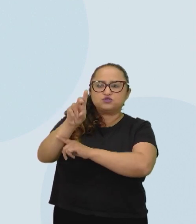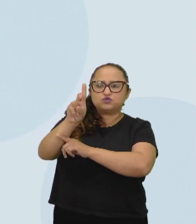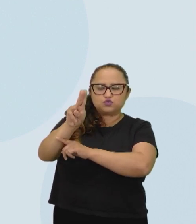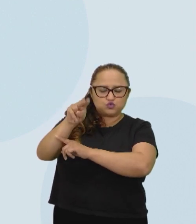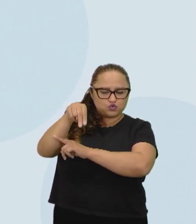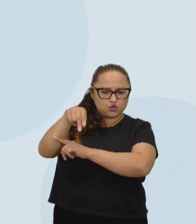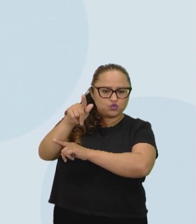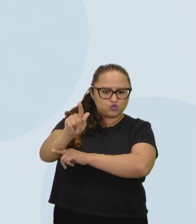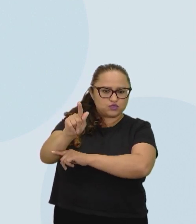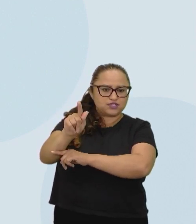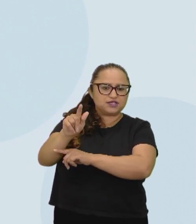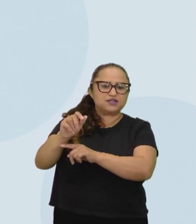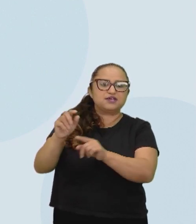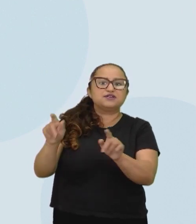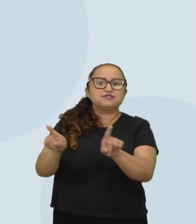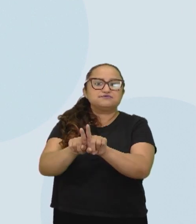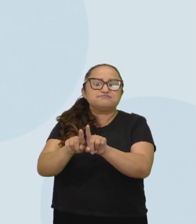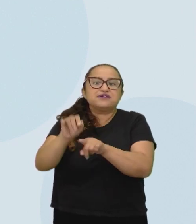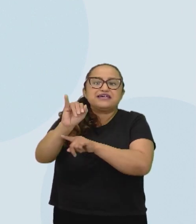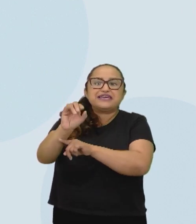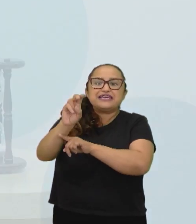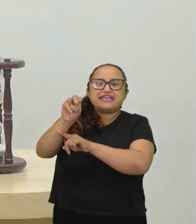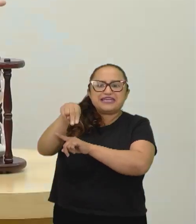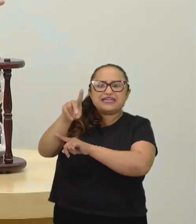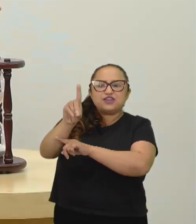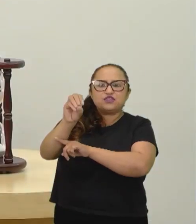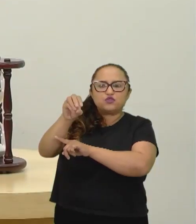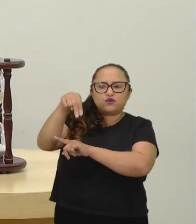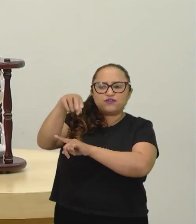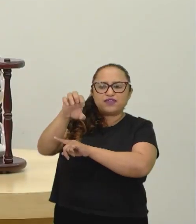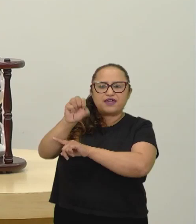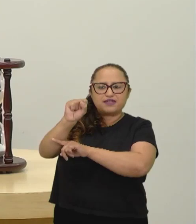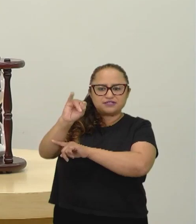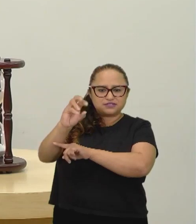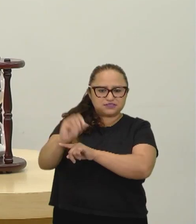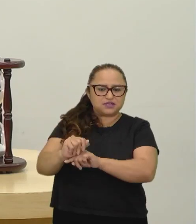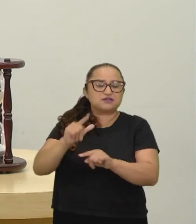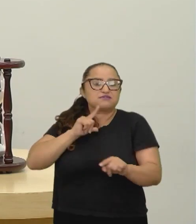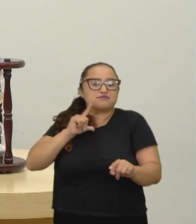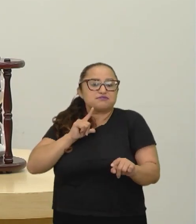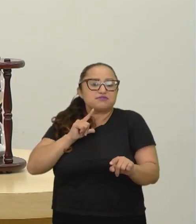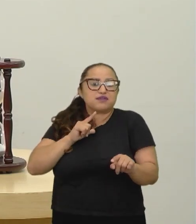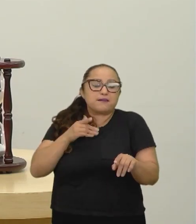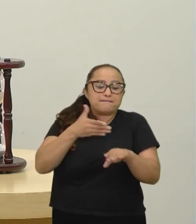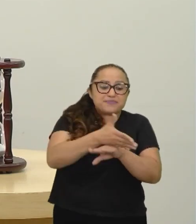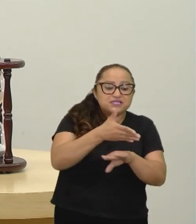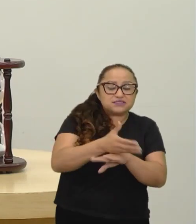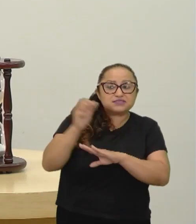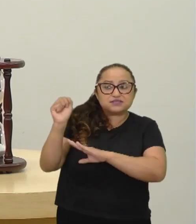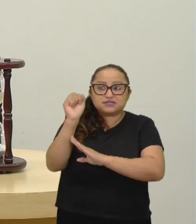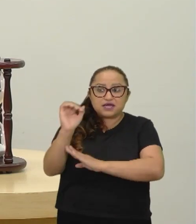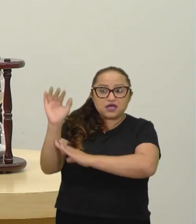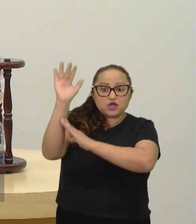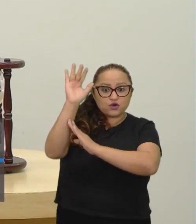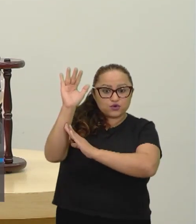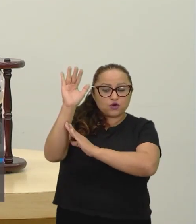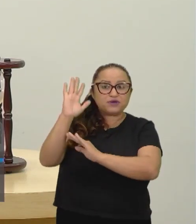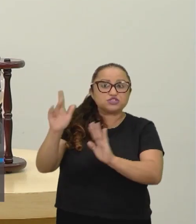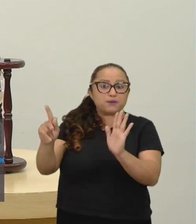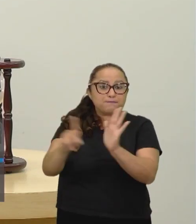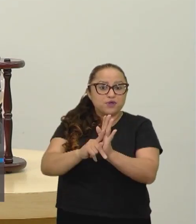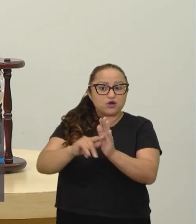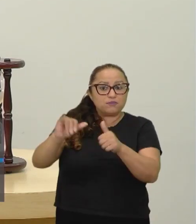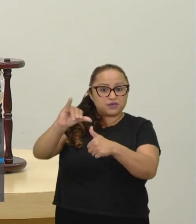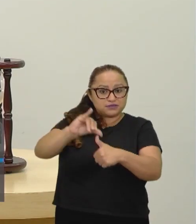de um movimento de reação contra a colonização, a presença europeia em território asiático